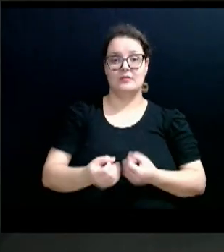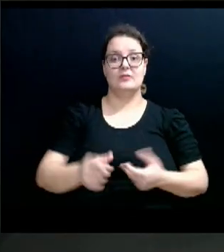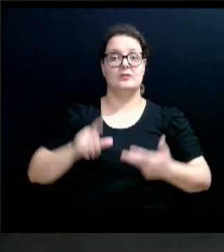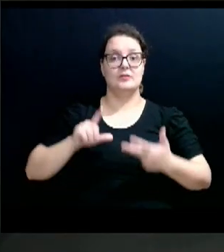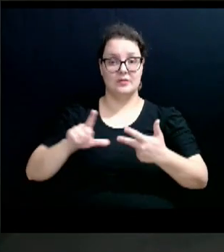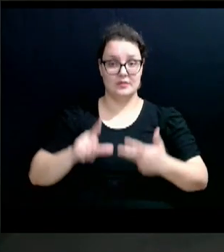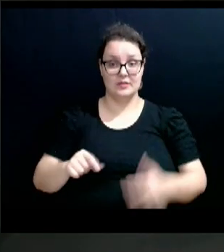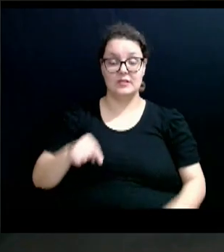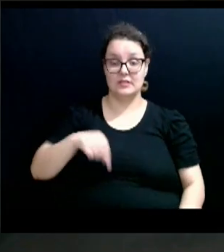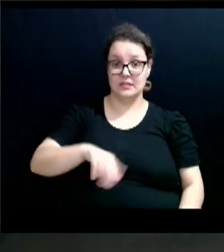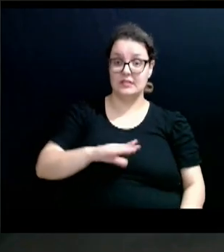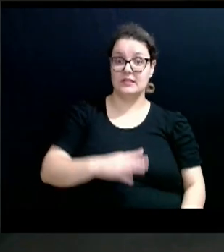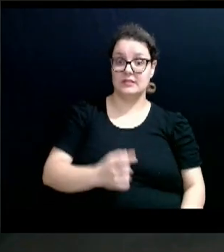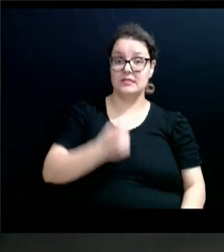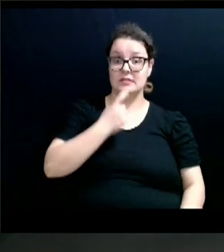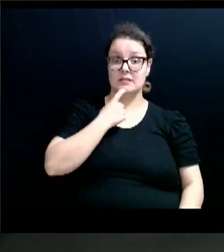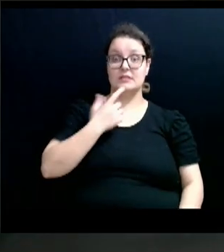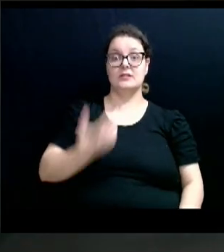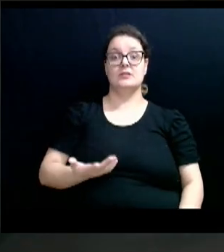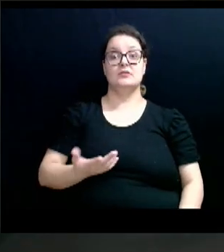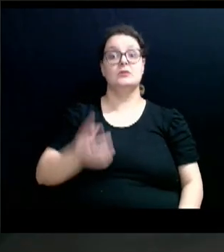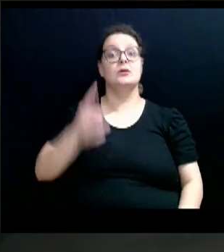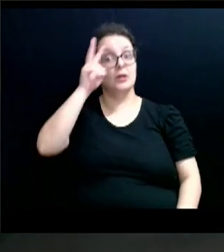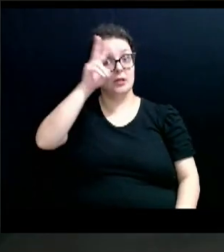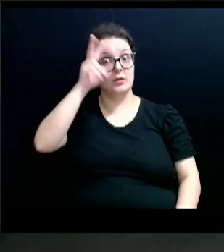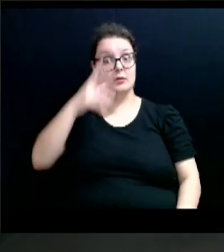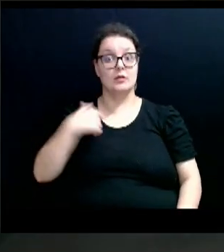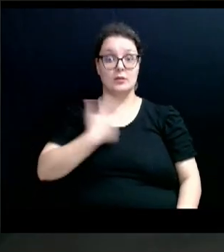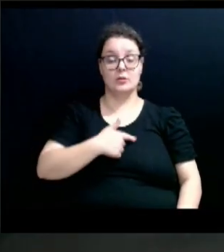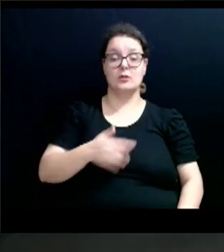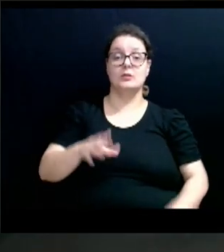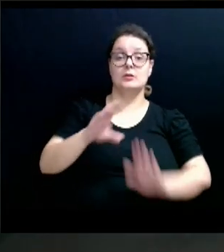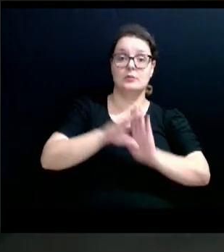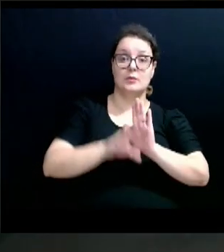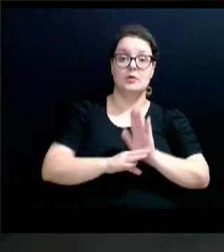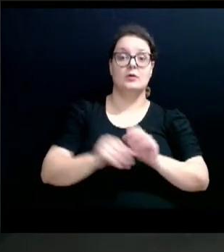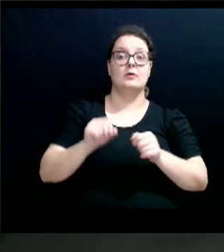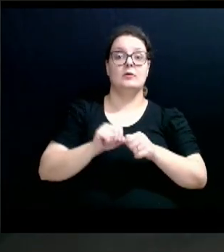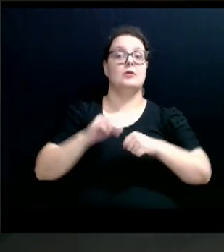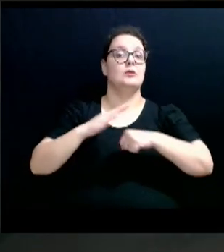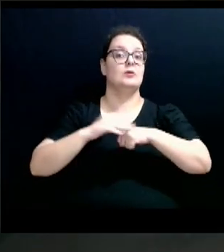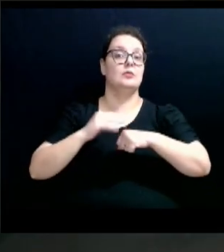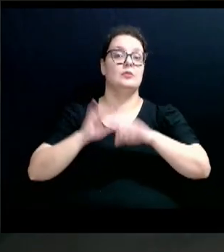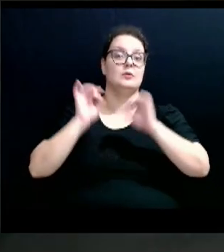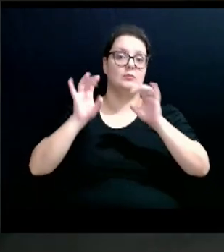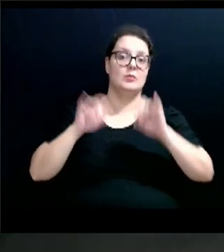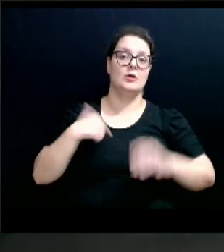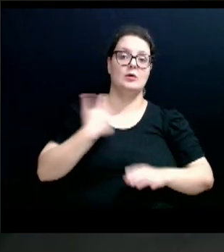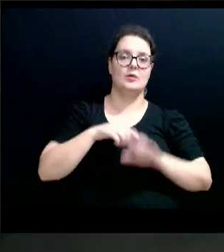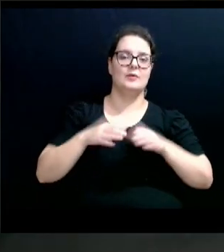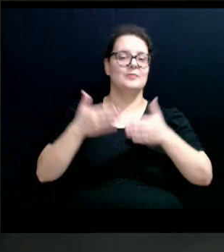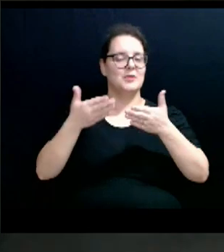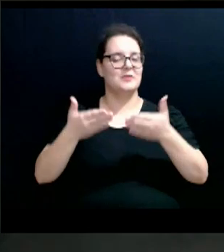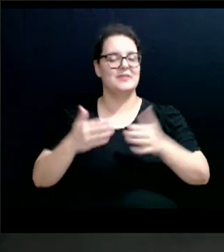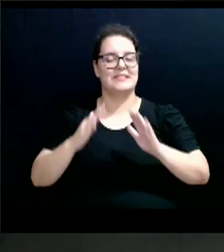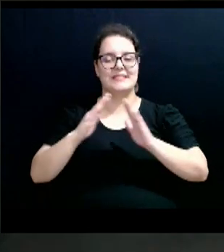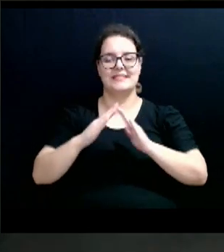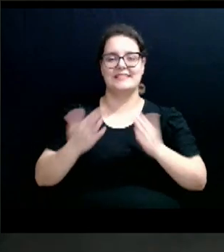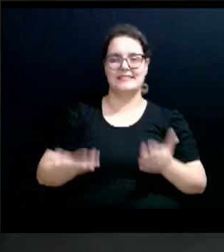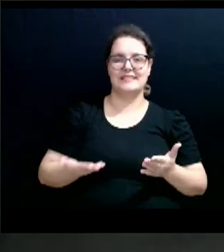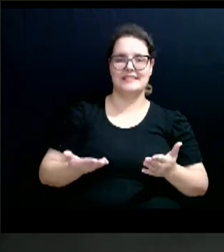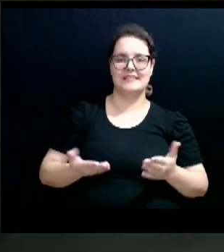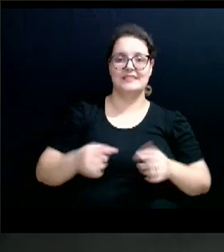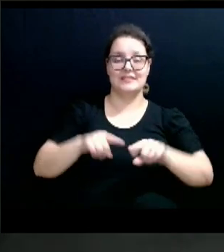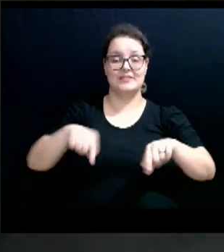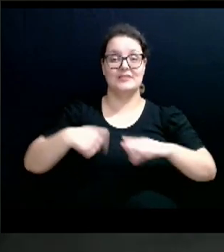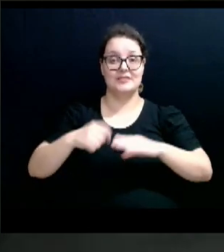cidade de Campinas. E lembrando que a nossa programação é feita com muito carinho, especialmente da nossa equipe, para você que está em casa. E o Estúdio Câmara de